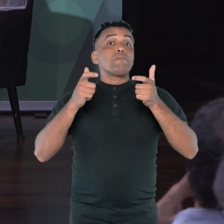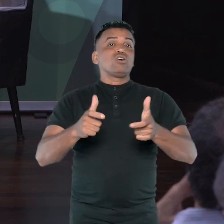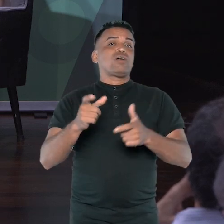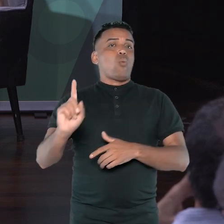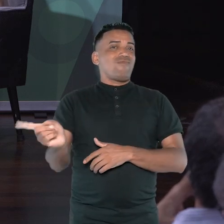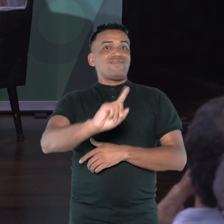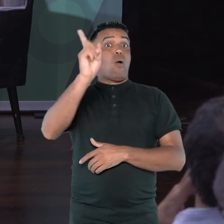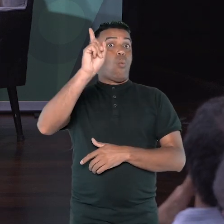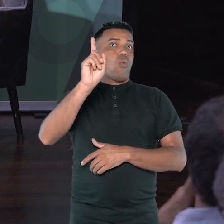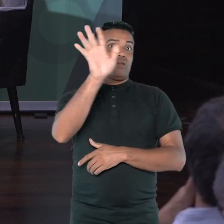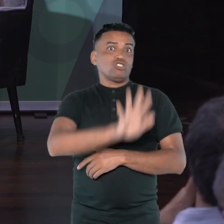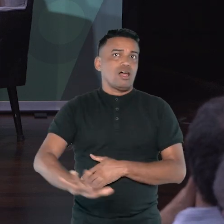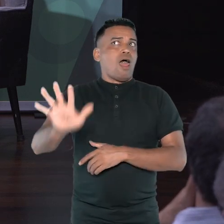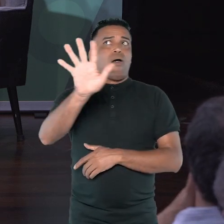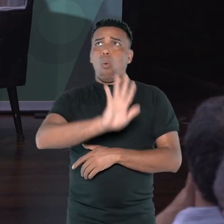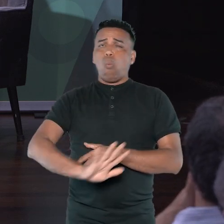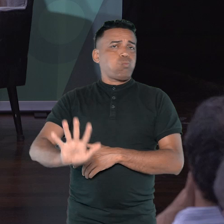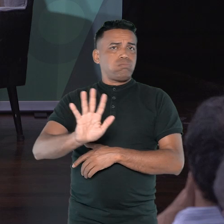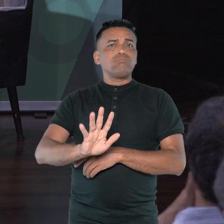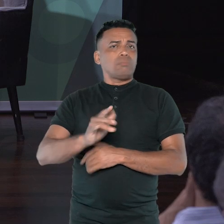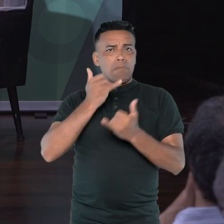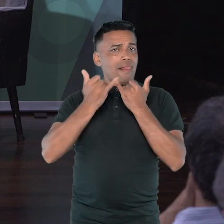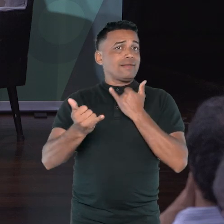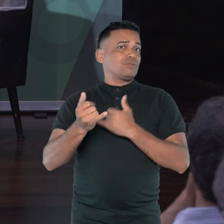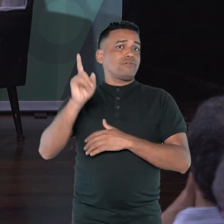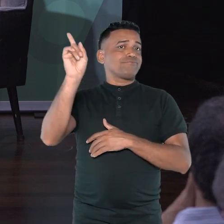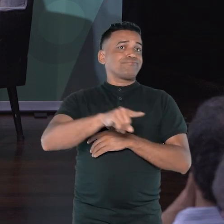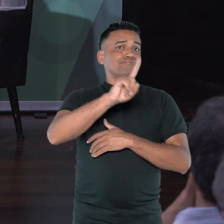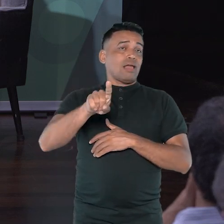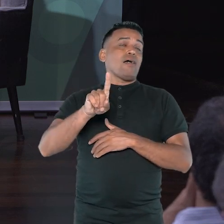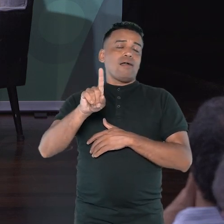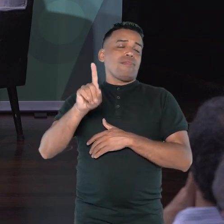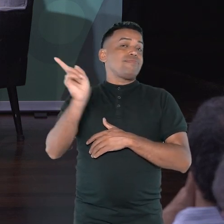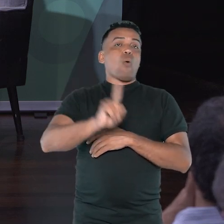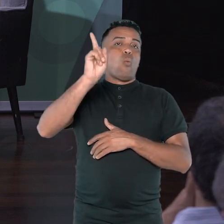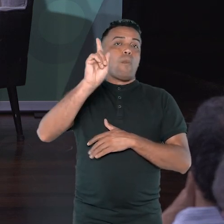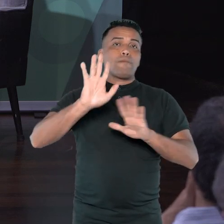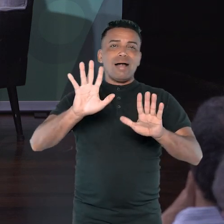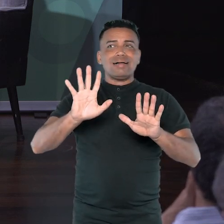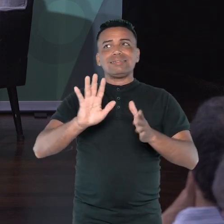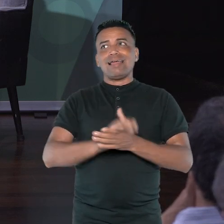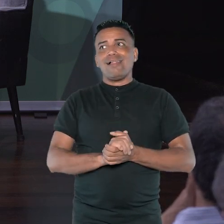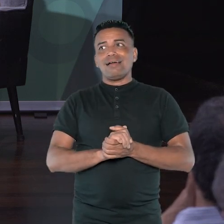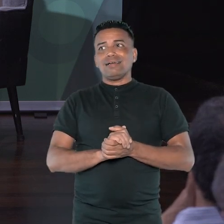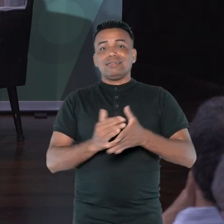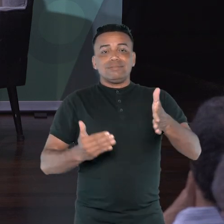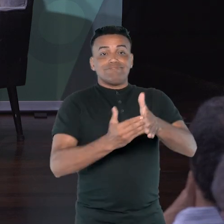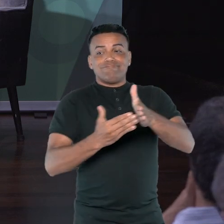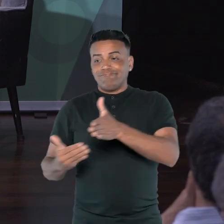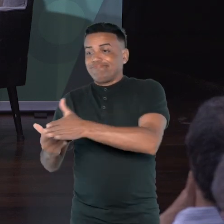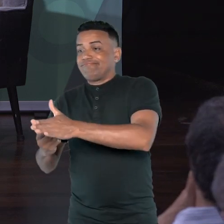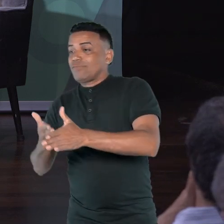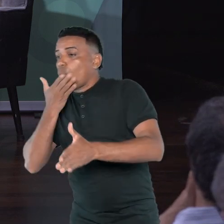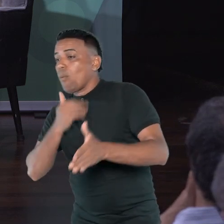generativa assim, a princípio ela parece mais restritiva, ela tem essa aparência, mas ela libidiniza os corpos, né?